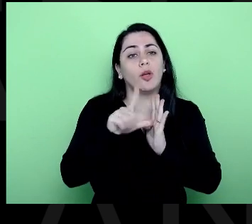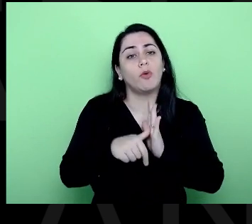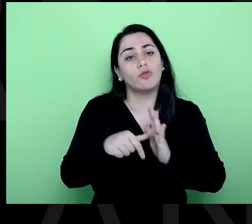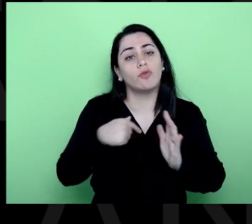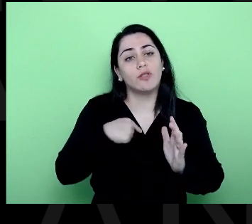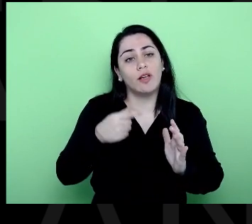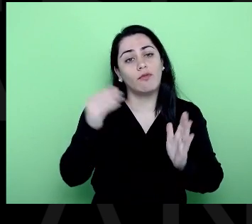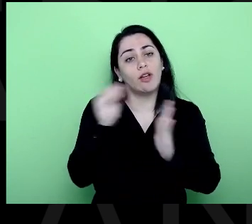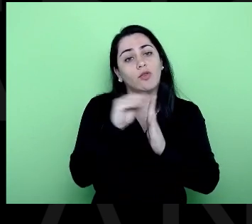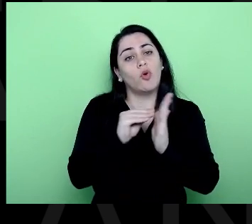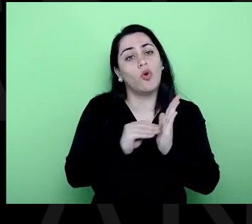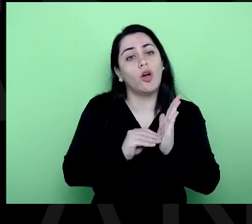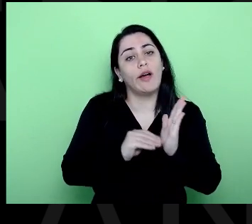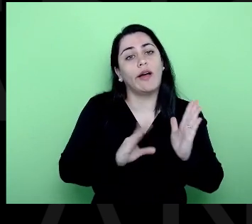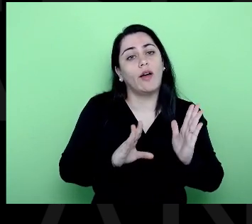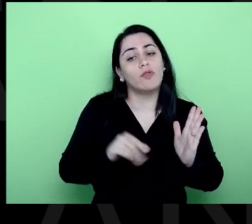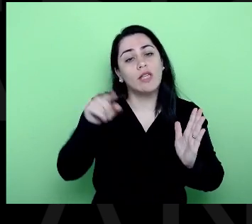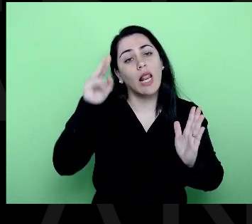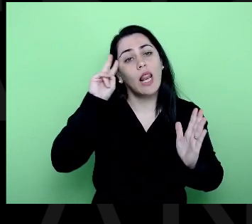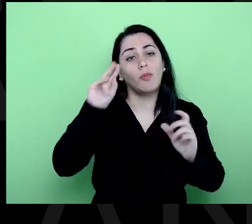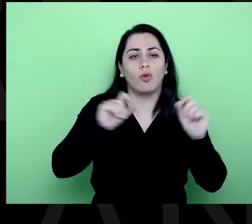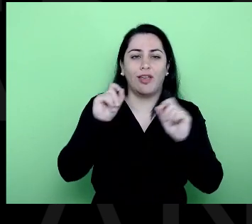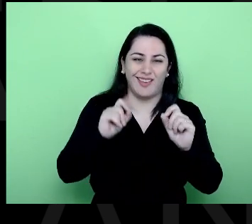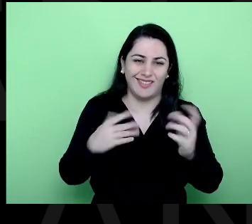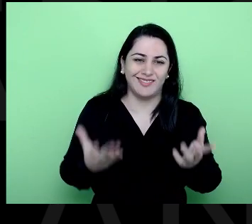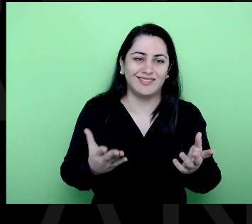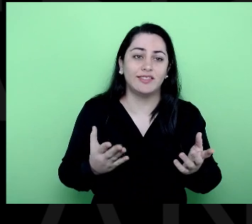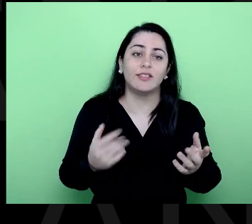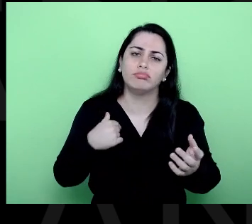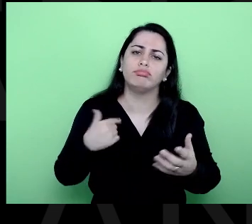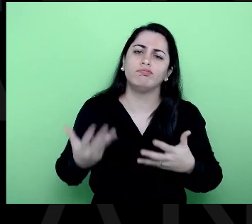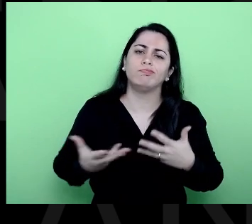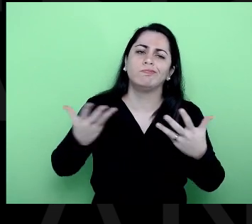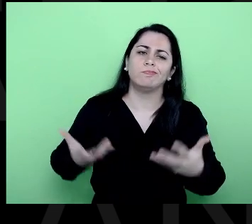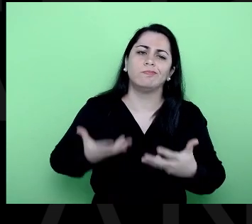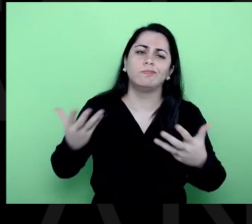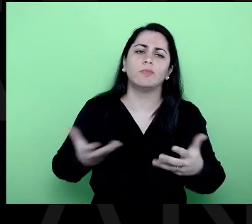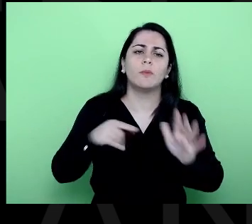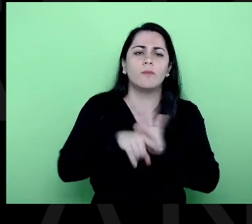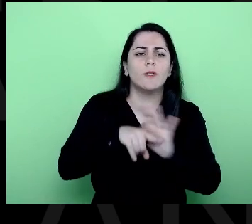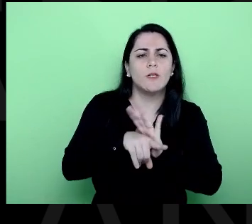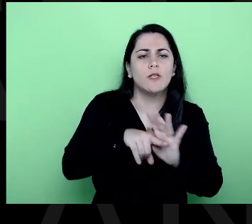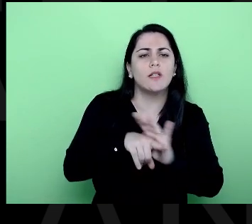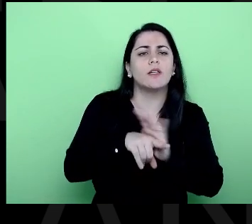a sua memória lembra, né? Então, foi bastante instigante isso de ir pesquisando